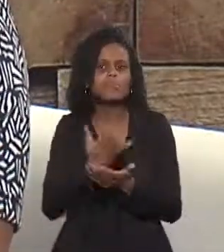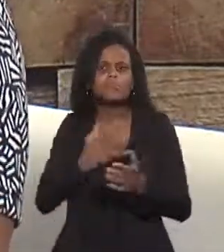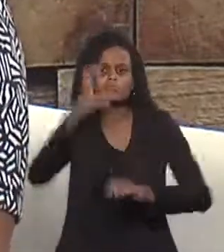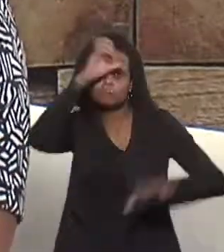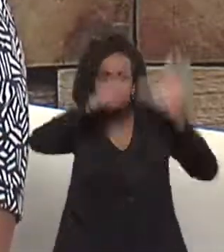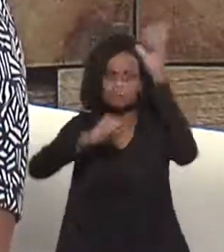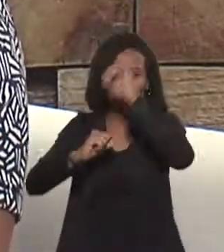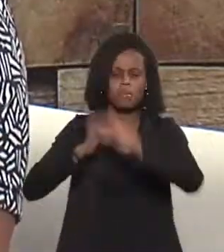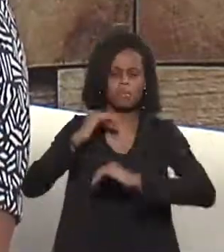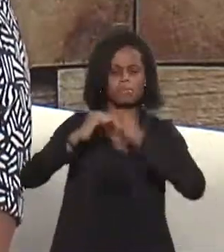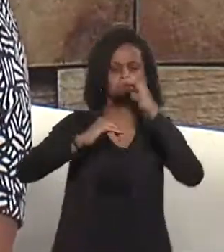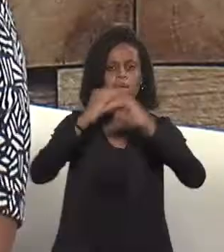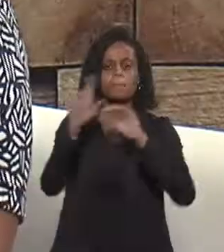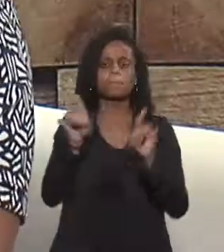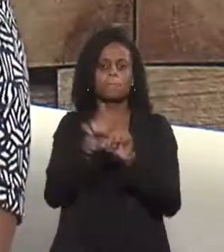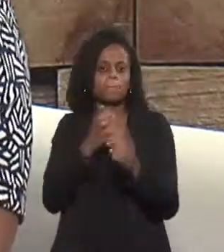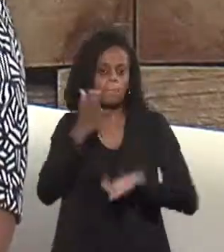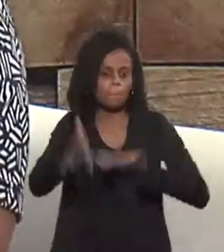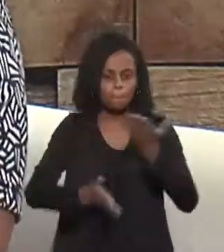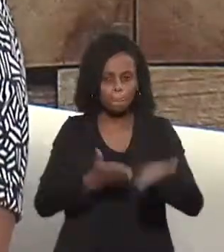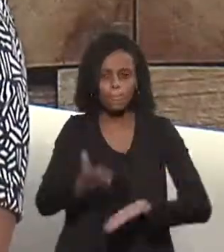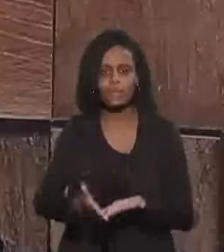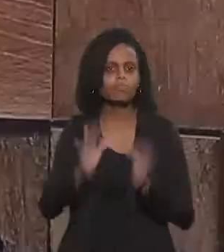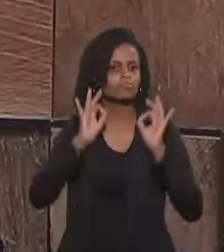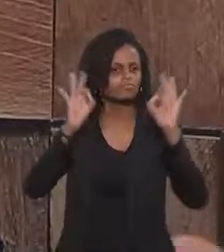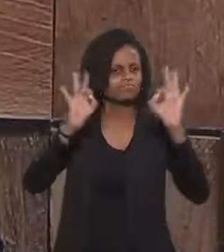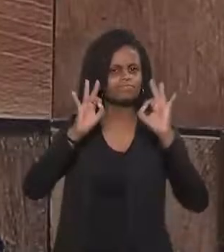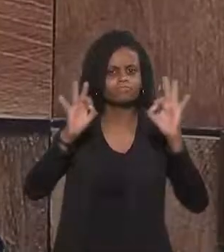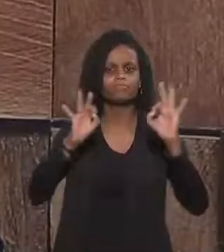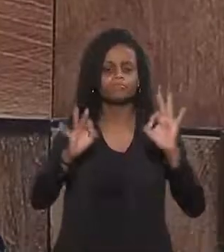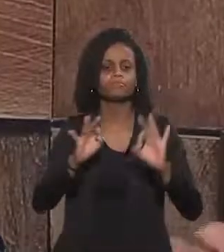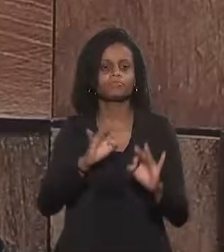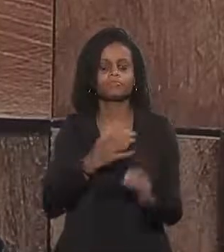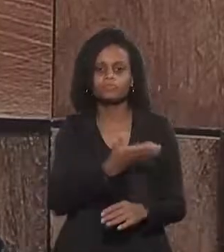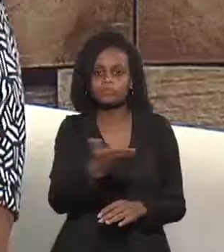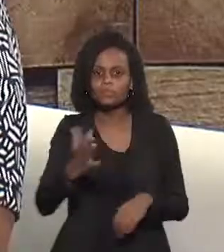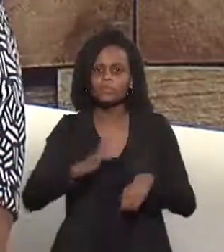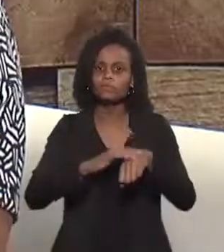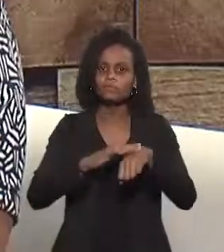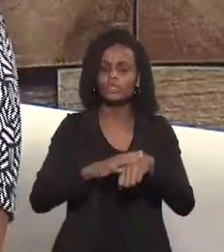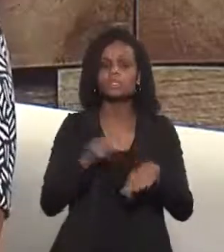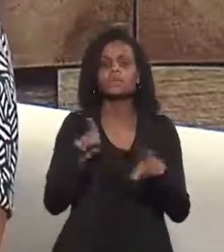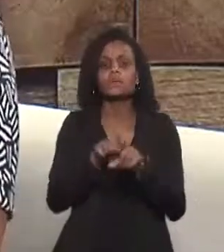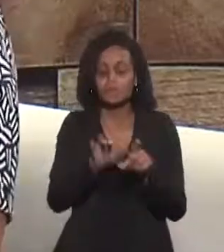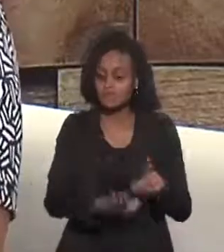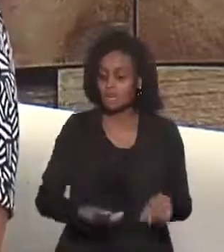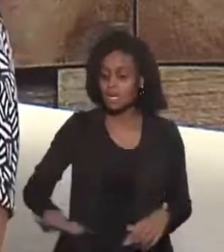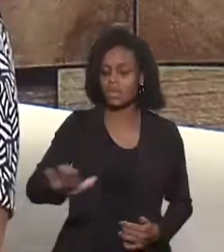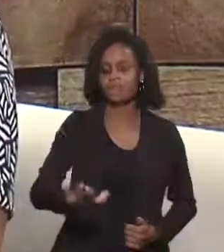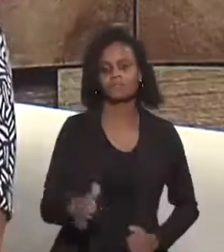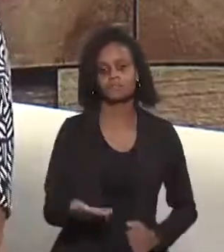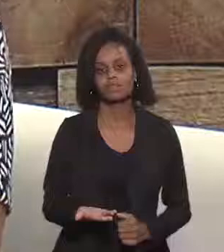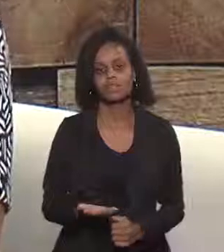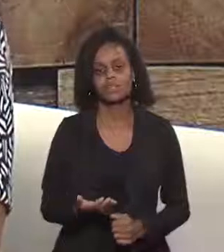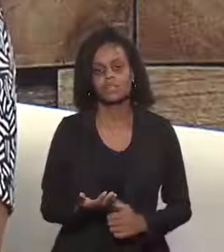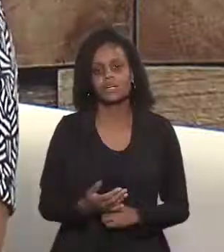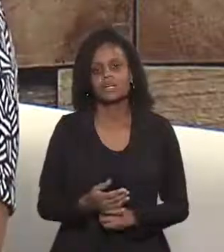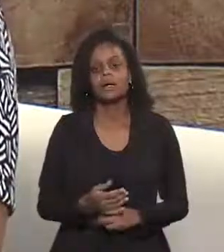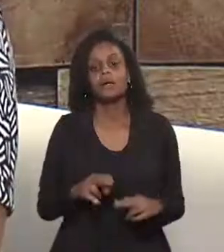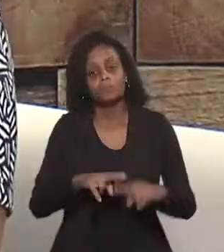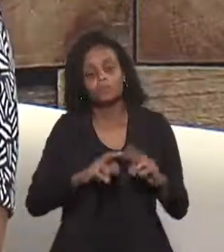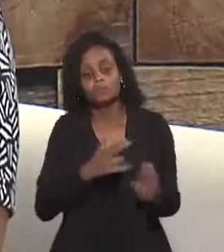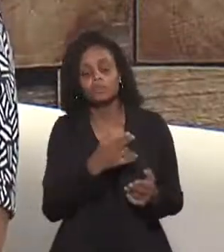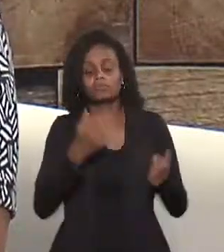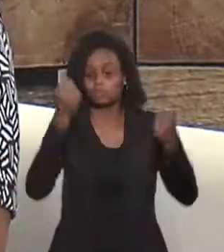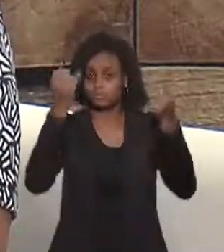buscou se aprimorar, oferecer esse atendimento de excelência para os seus pacientes, né? Para esses pequenos pacientes. E a